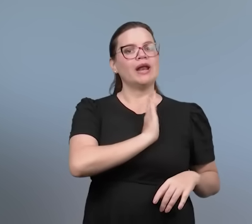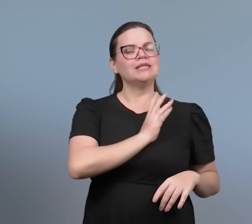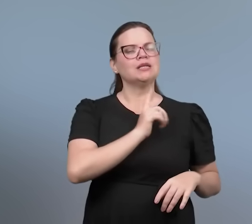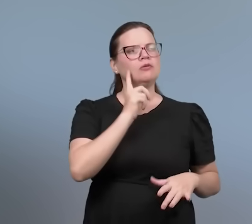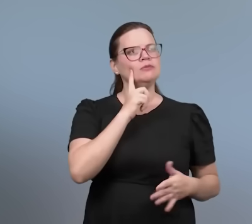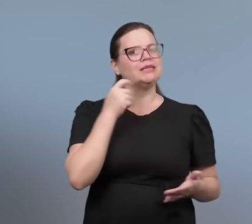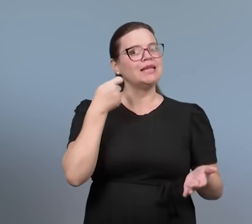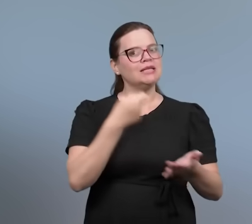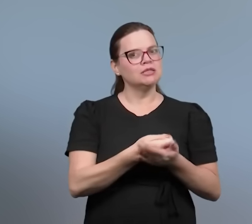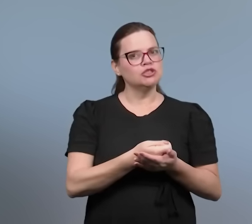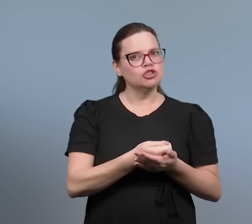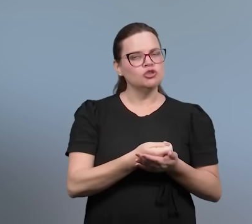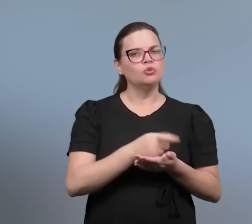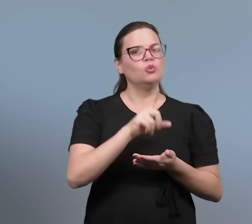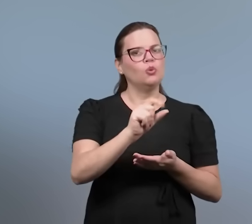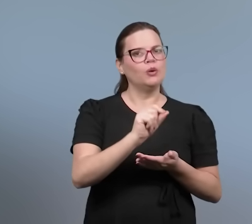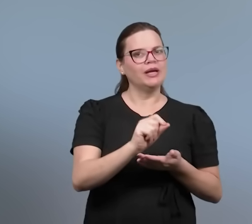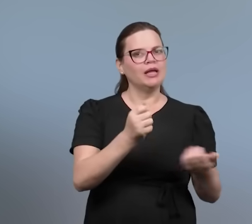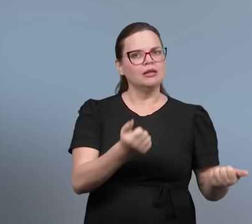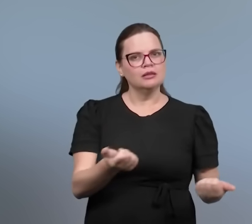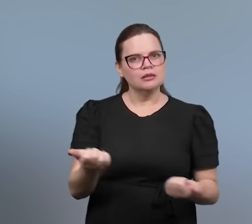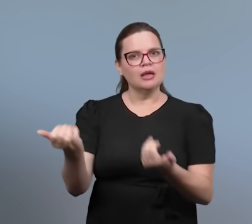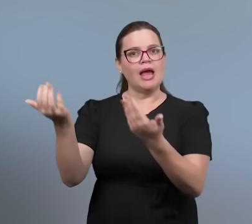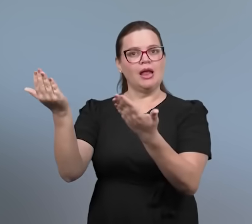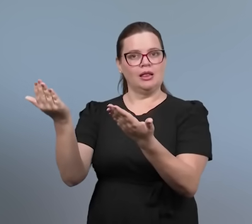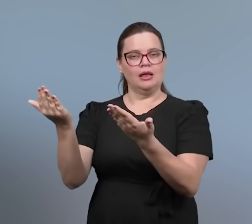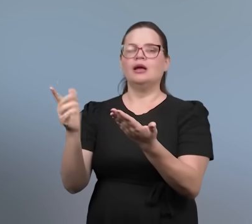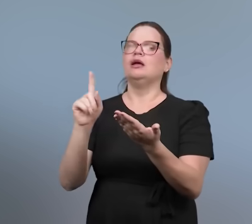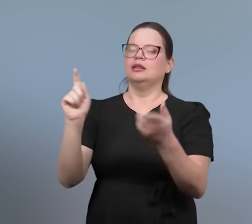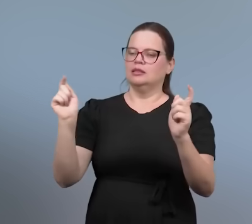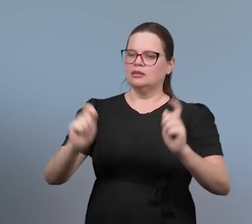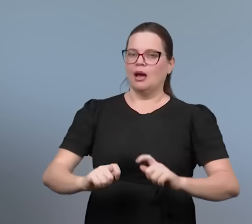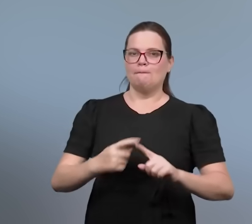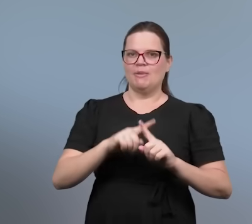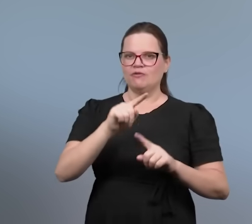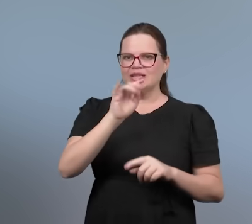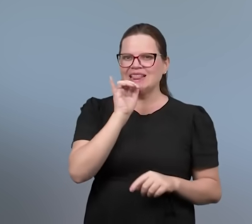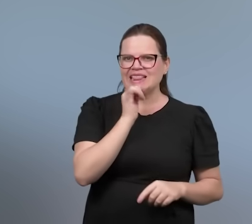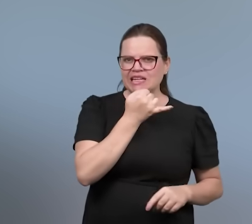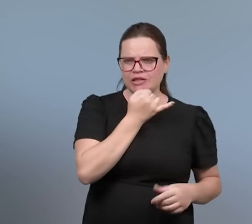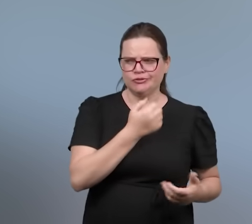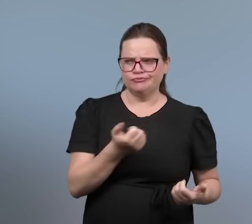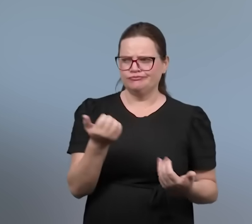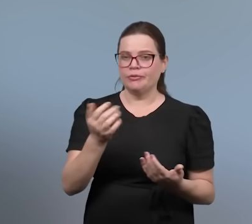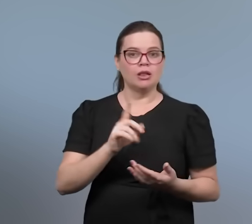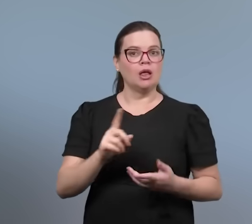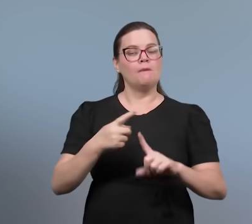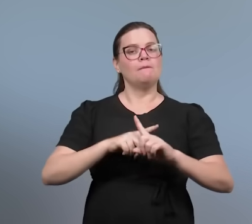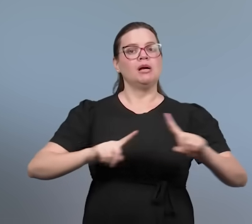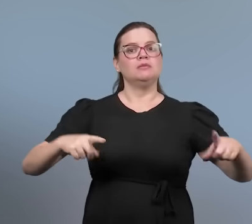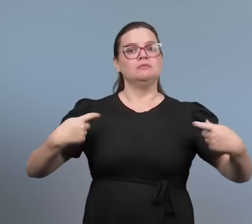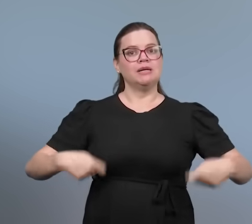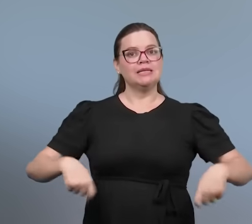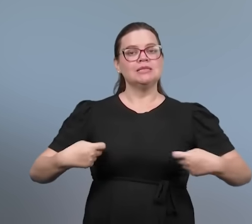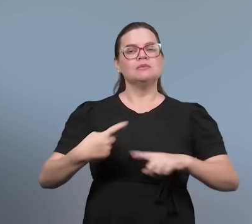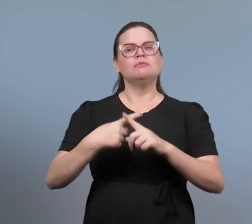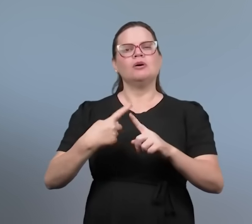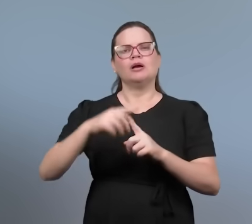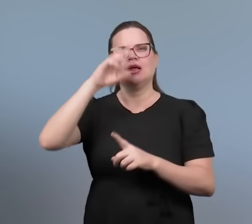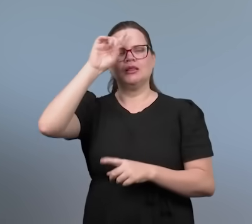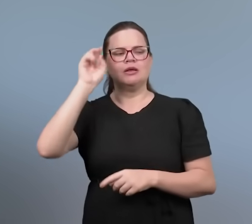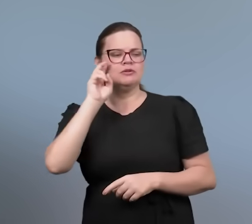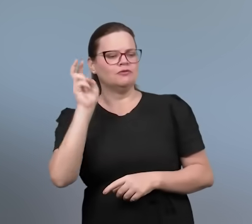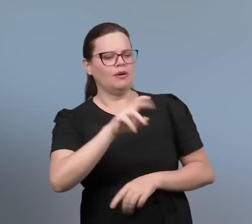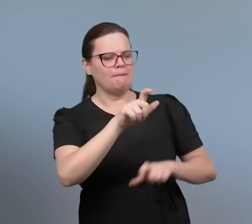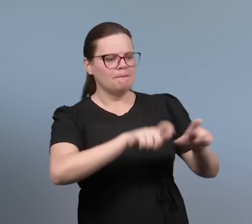no seu coração, não com tristeza ou por necessidade, porque Deus ama ao que dá